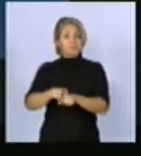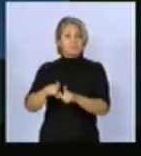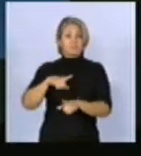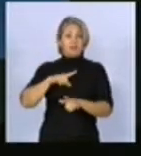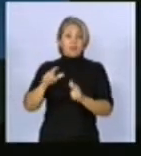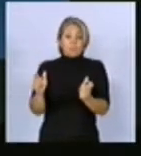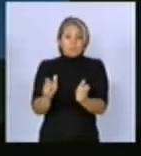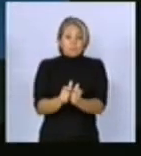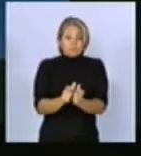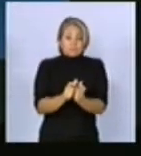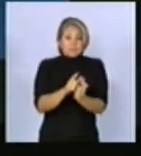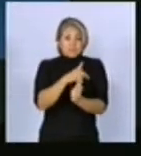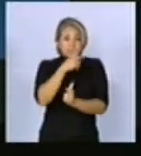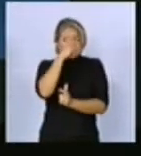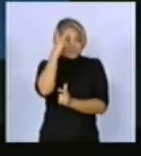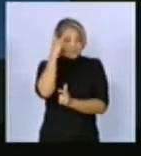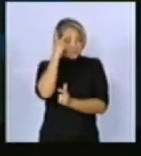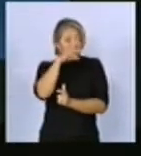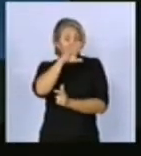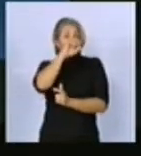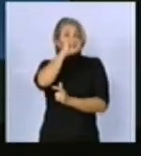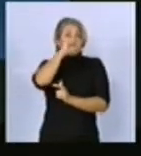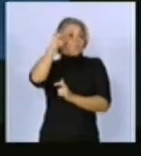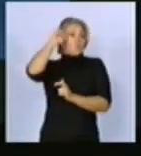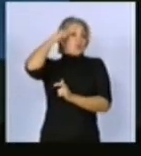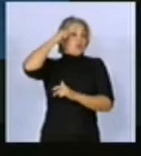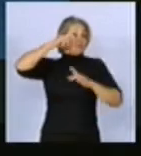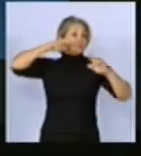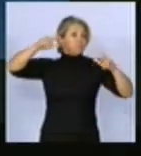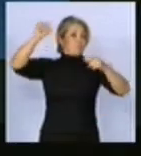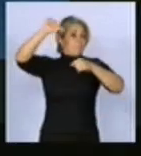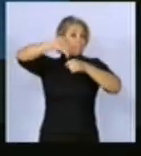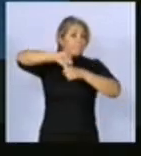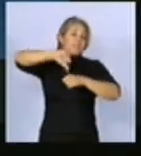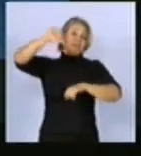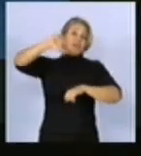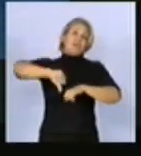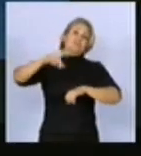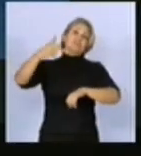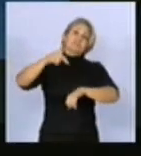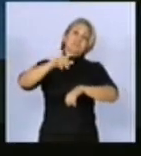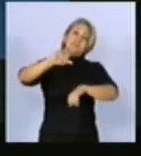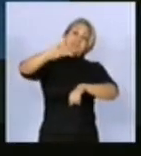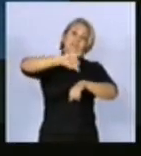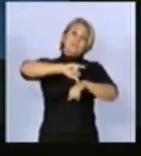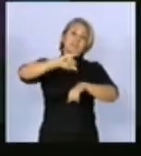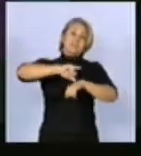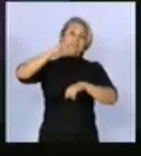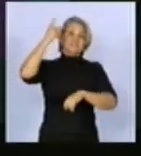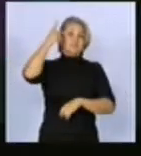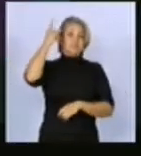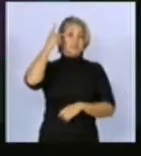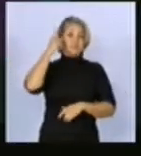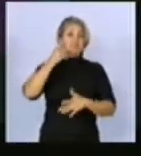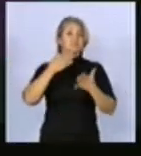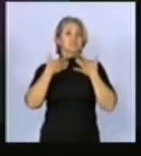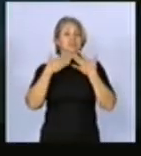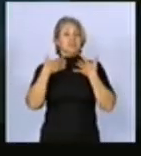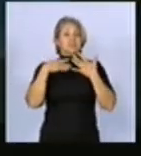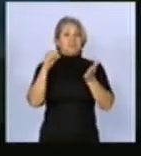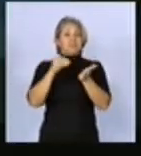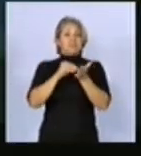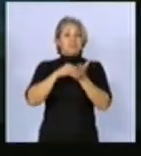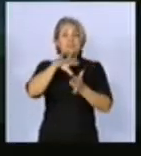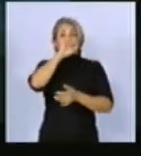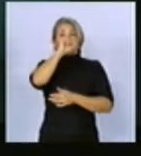paulista respiram a muito pior subiu de São Paulo da tosse a garganta começa a raspar ele pegar a falta de ar